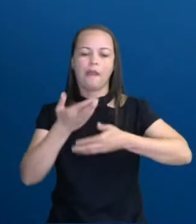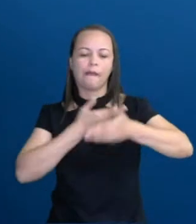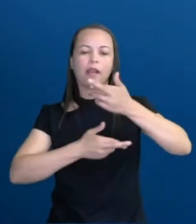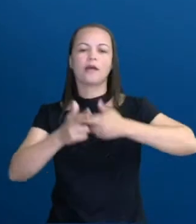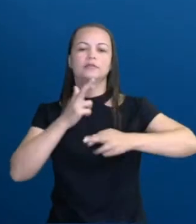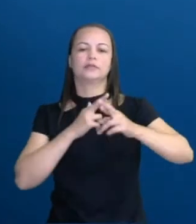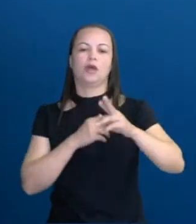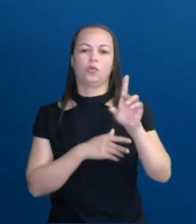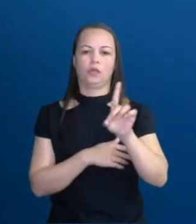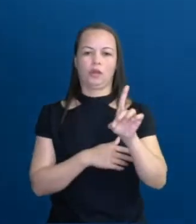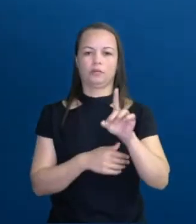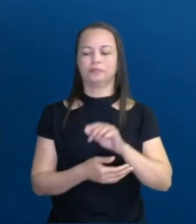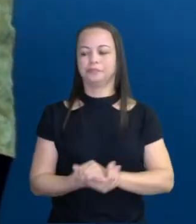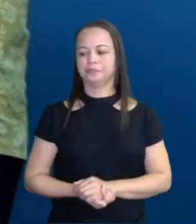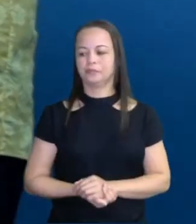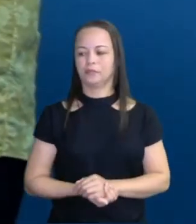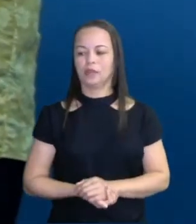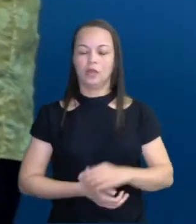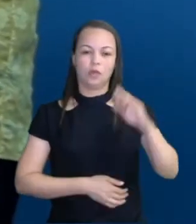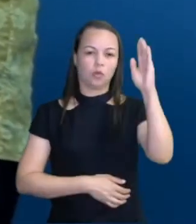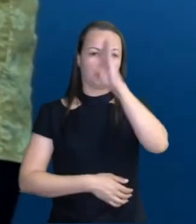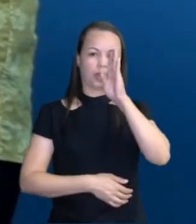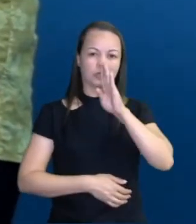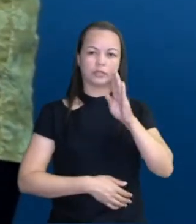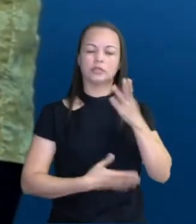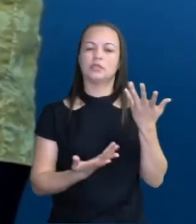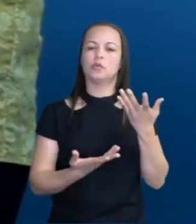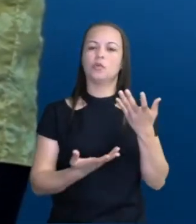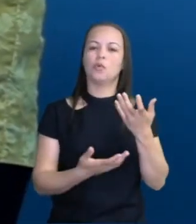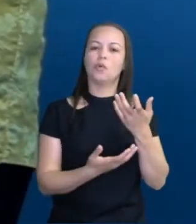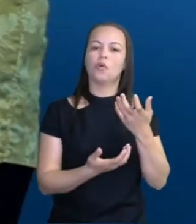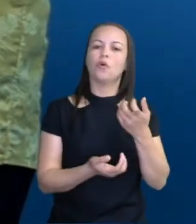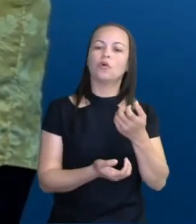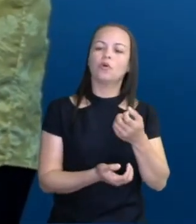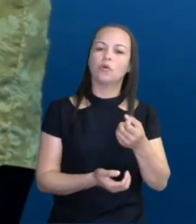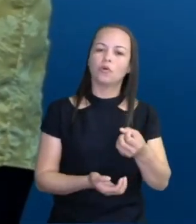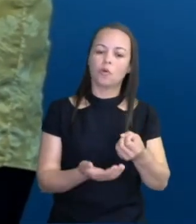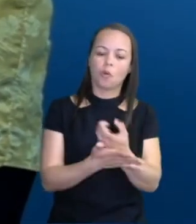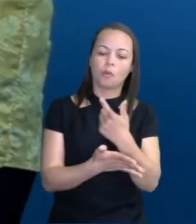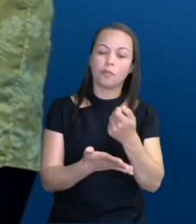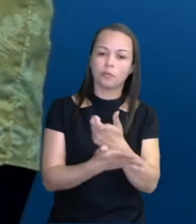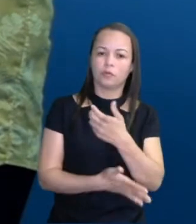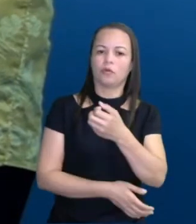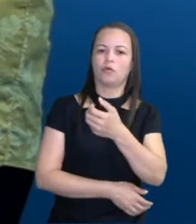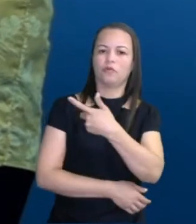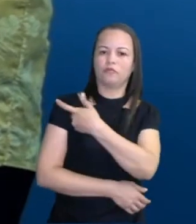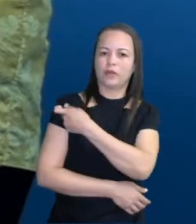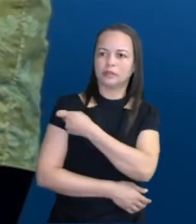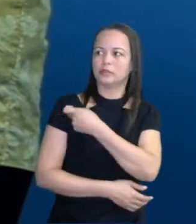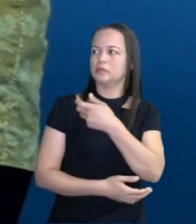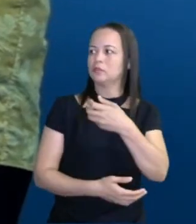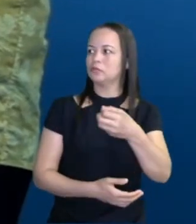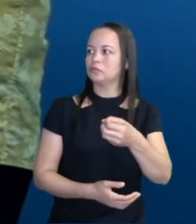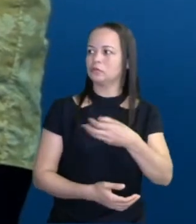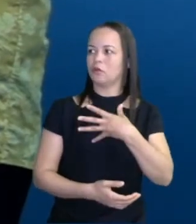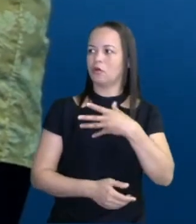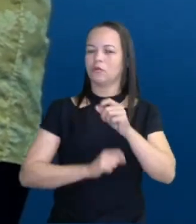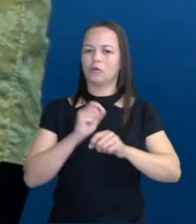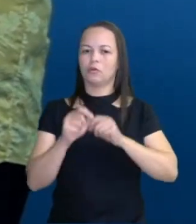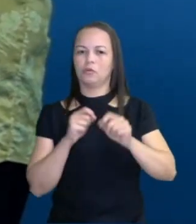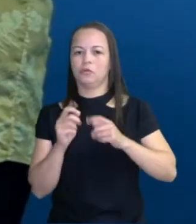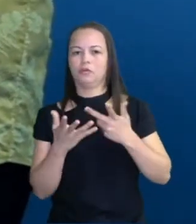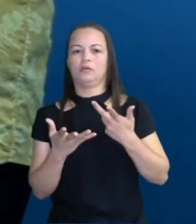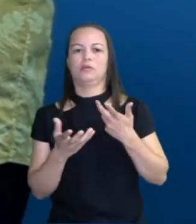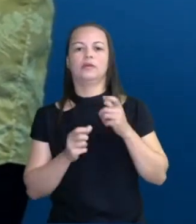e o Brasil comprou novas vacinas o Brasil Comprou o quê que em compra compra alguma coisa